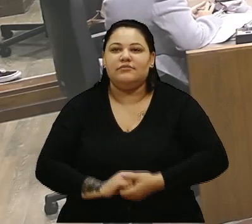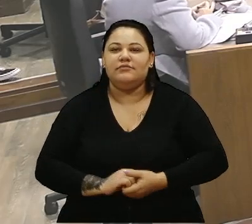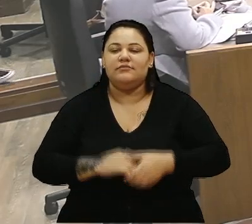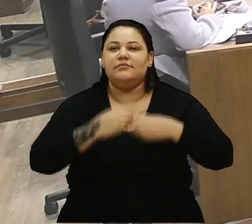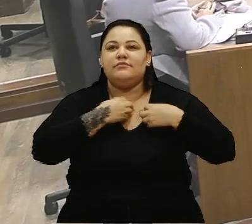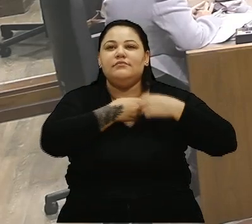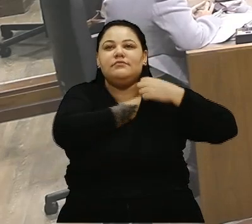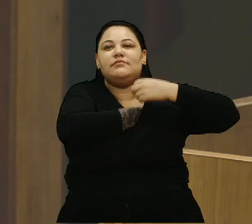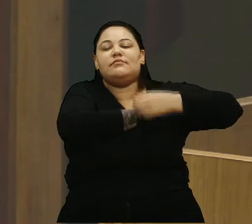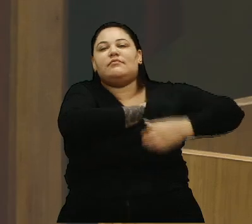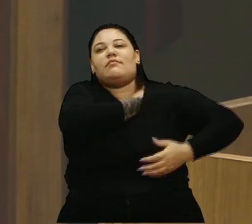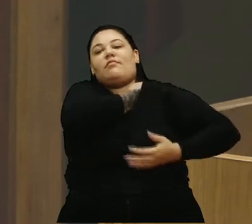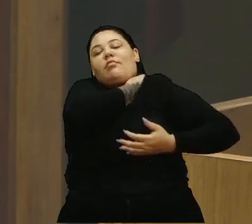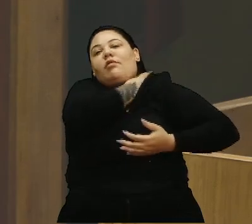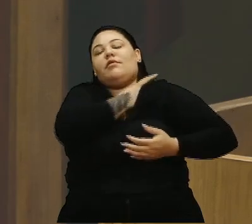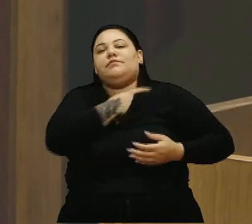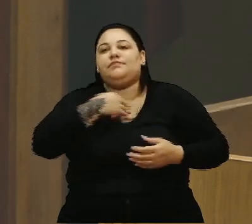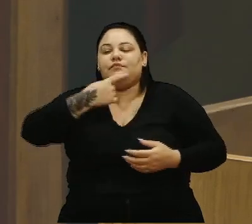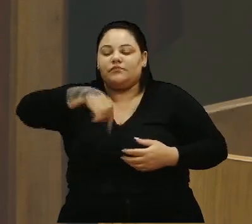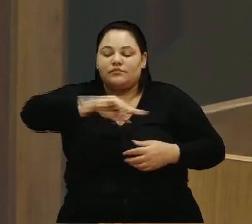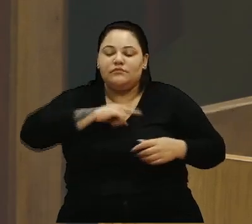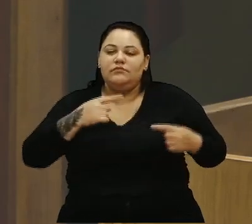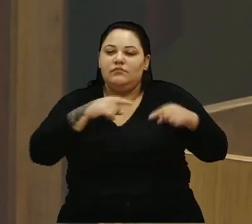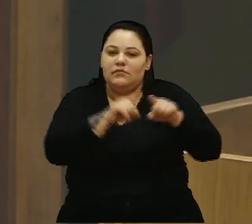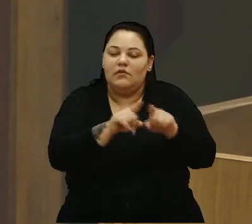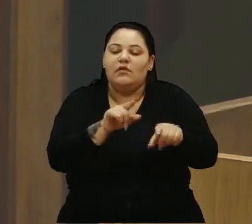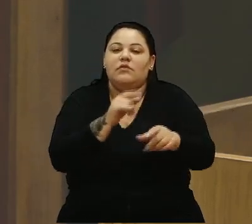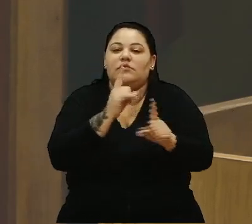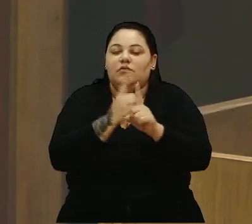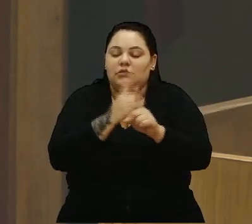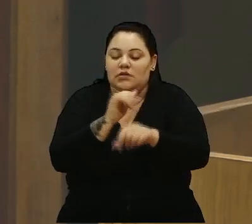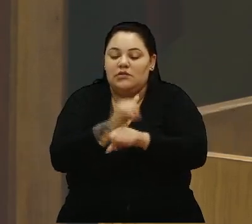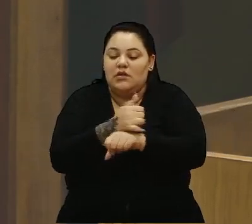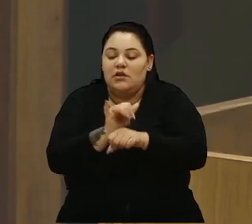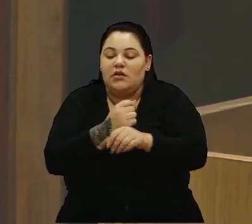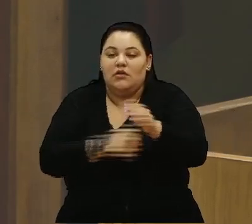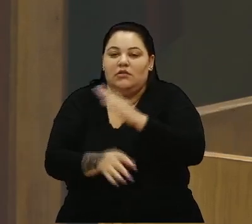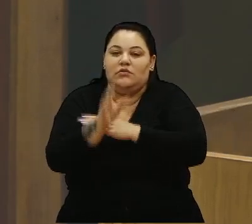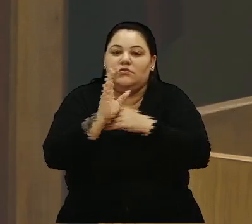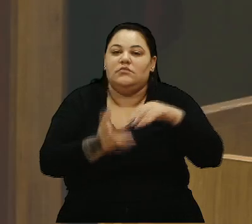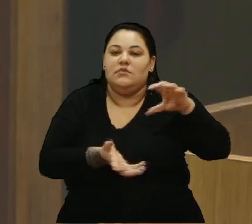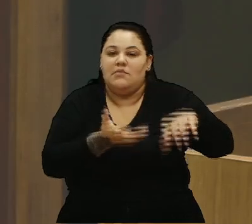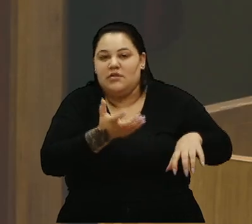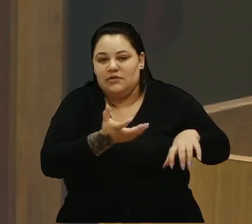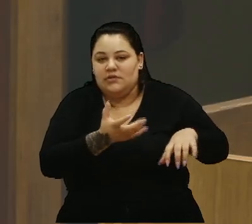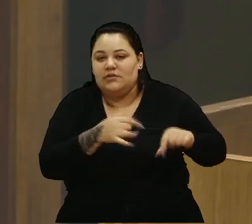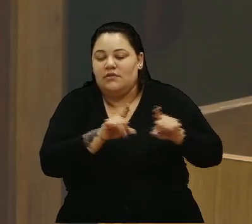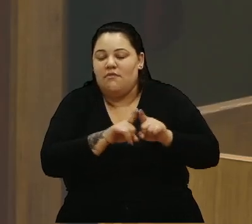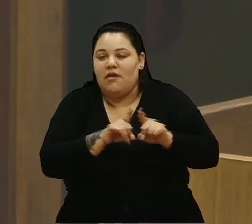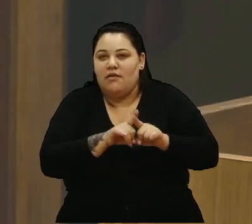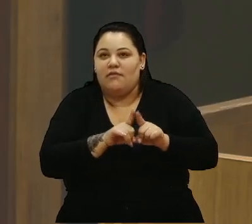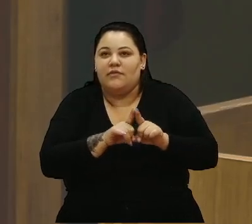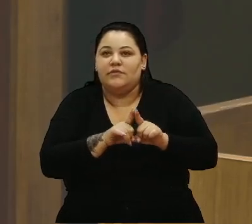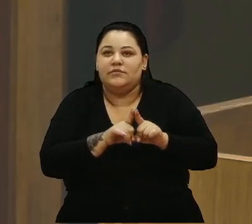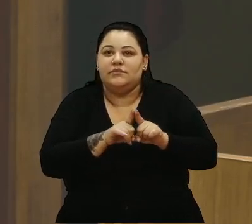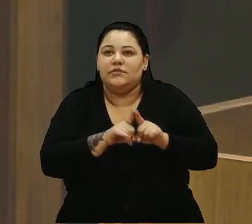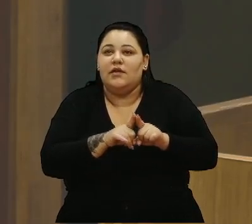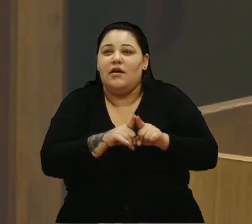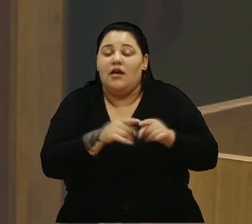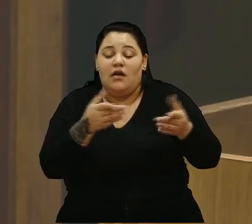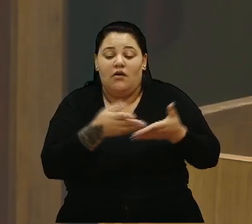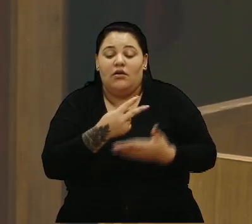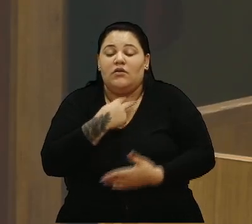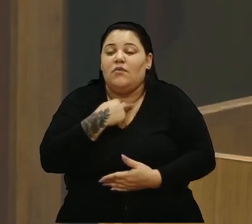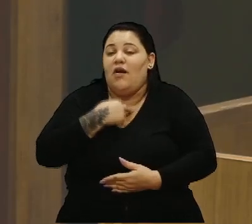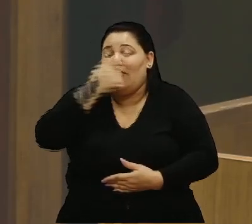Concluo dizendo, nós somos parceiros para encontrar alternativa, fomos a Brasília, vamos quantas vezes forem. Agora não dá para achar que nós vamos